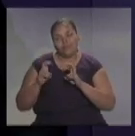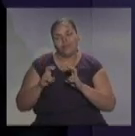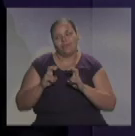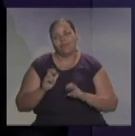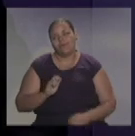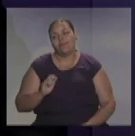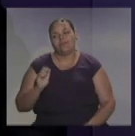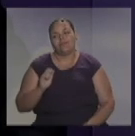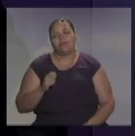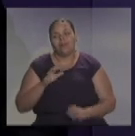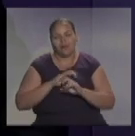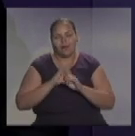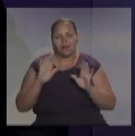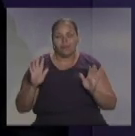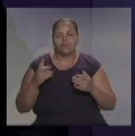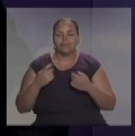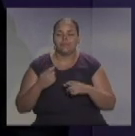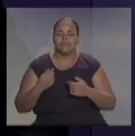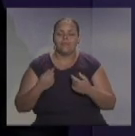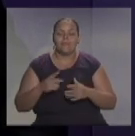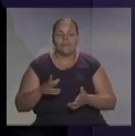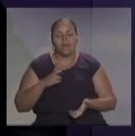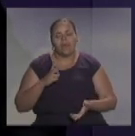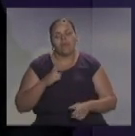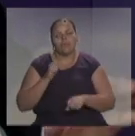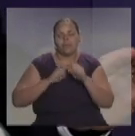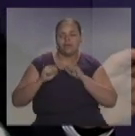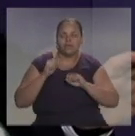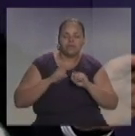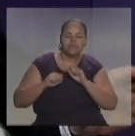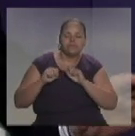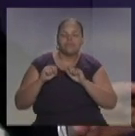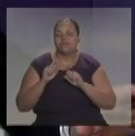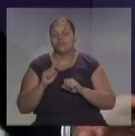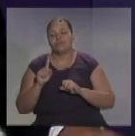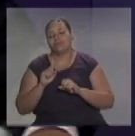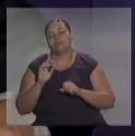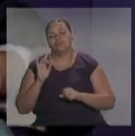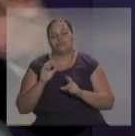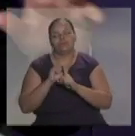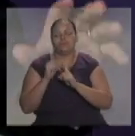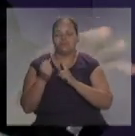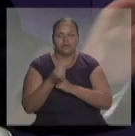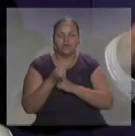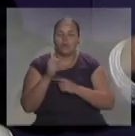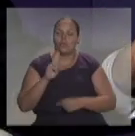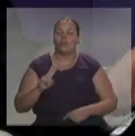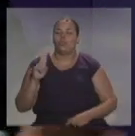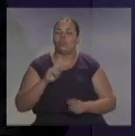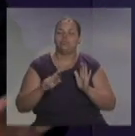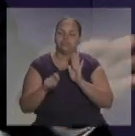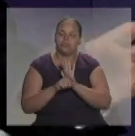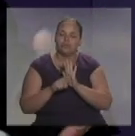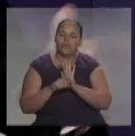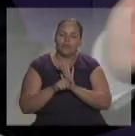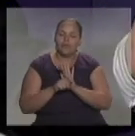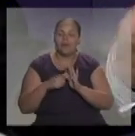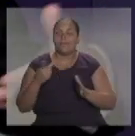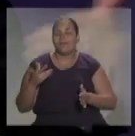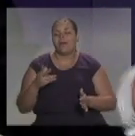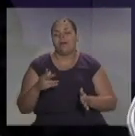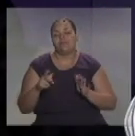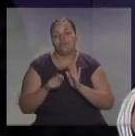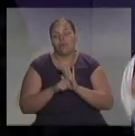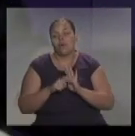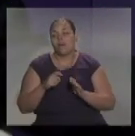muito caro no meu mandato. Nós temos uma expectativa, claro, de não criar uma sociedade em que ninguém use drogas, até porque a droga que mais